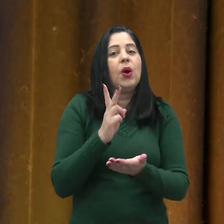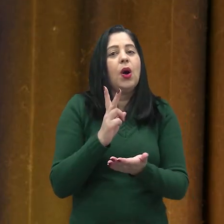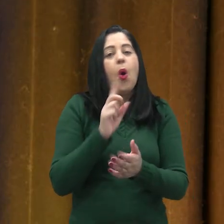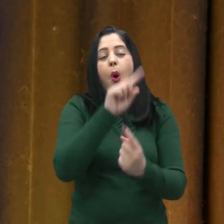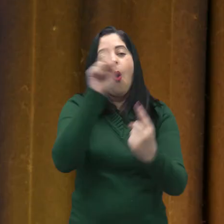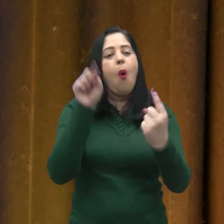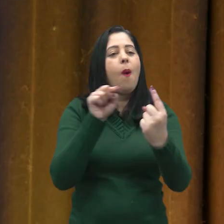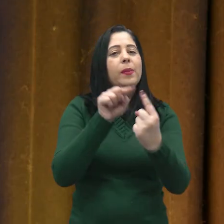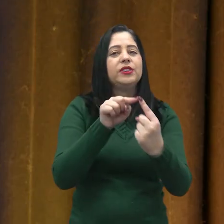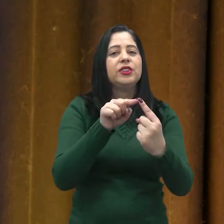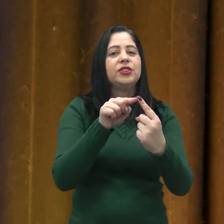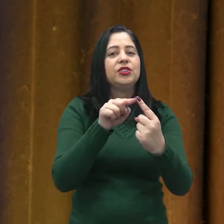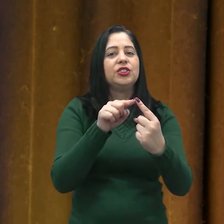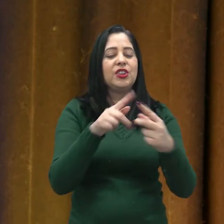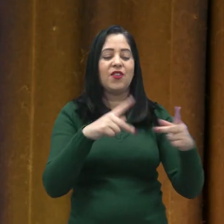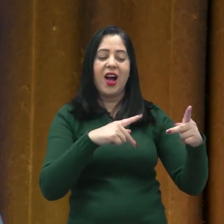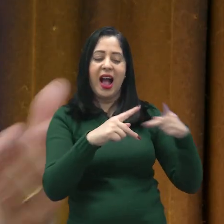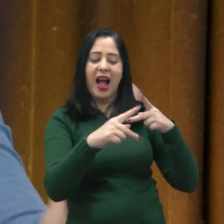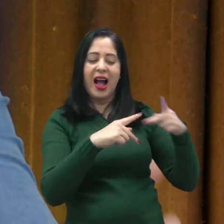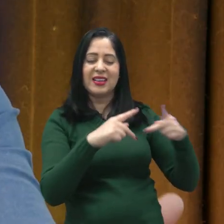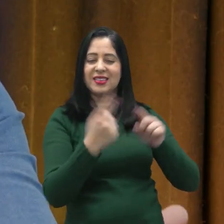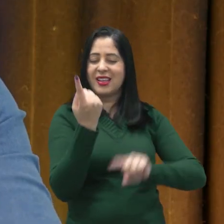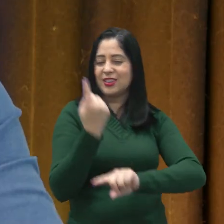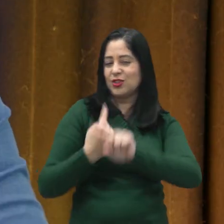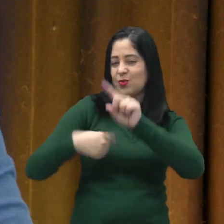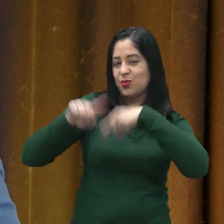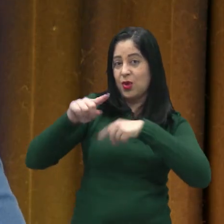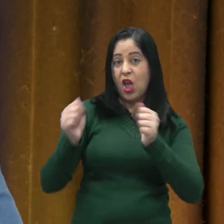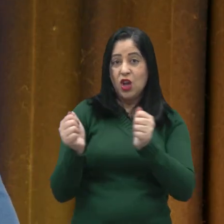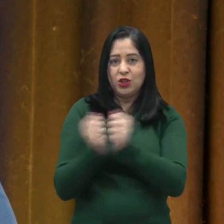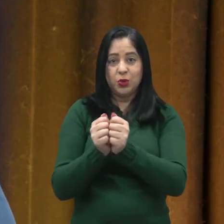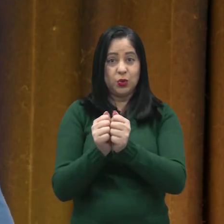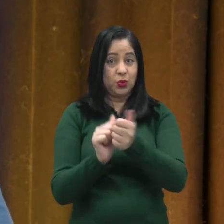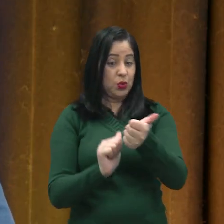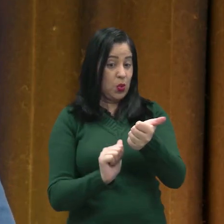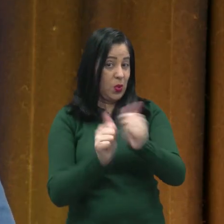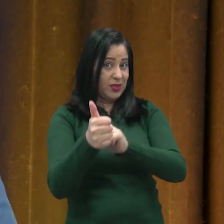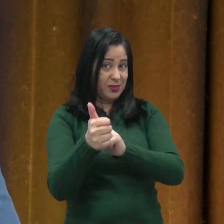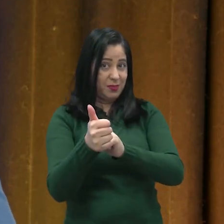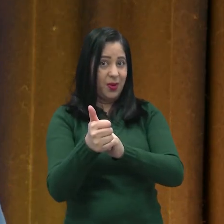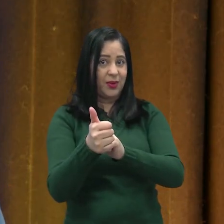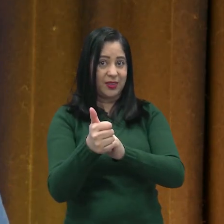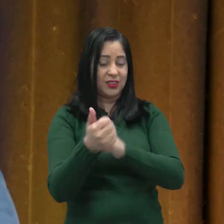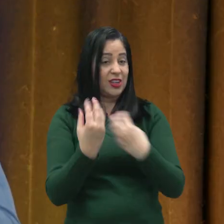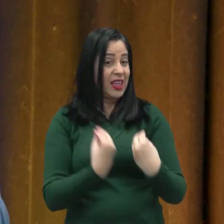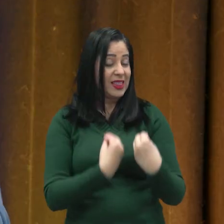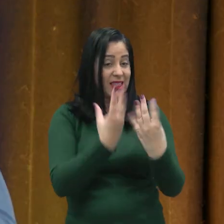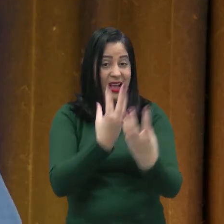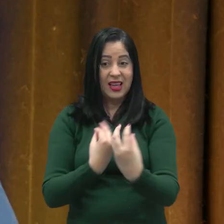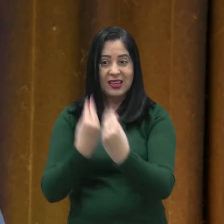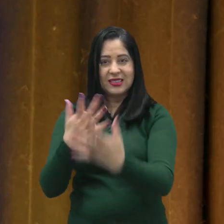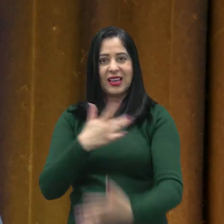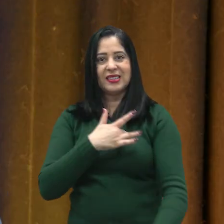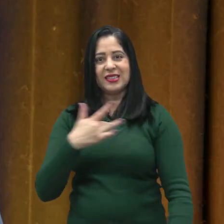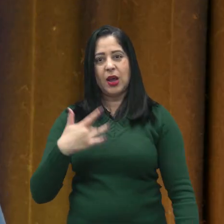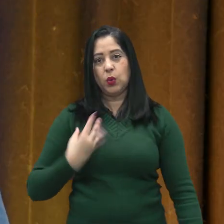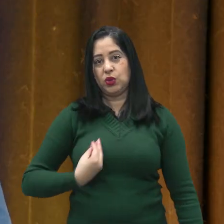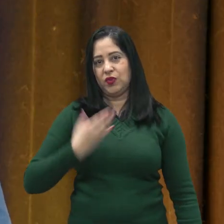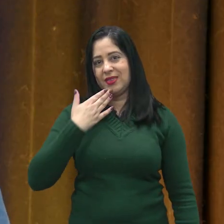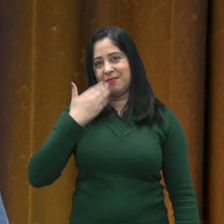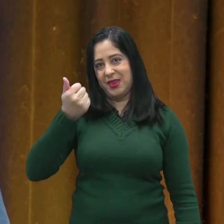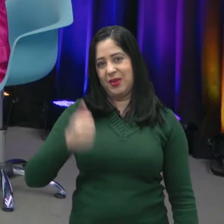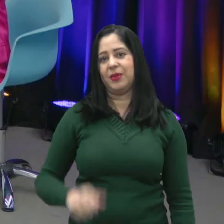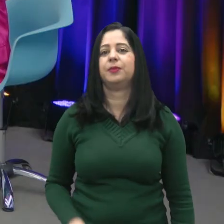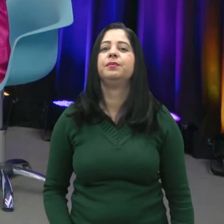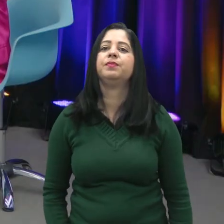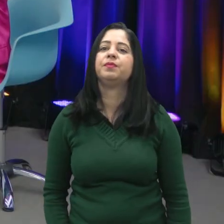vez mais a cidade e através do esporte, da atividade física, né, trazendo mais saúde e qualidade de vida. Marcão,